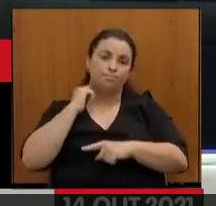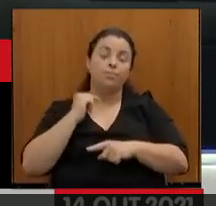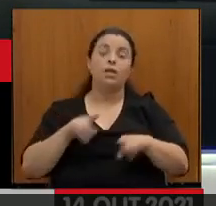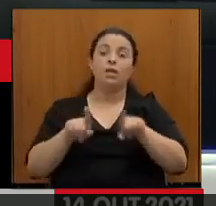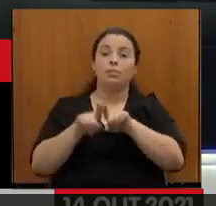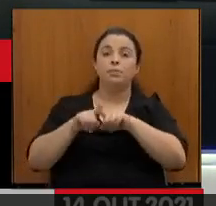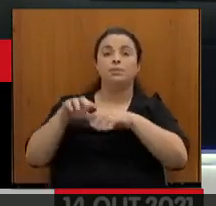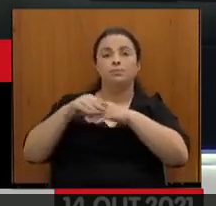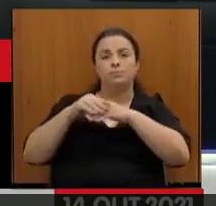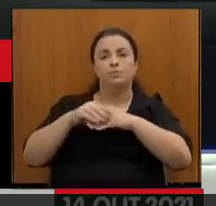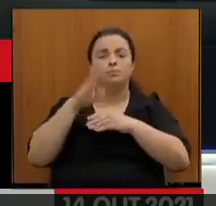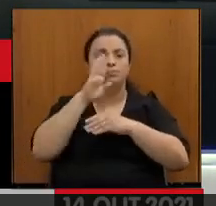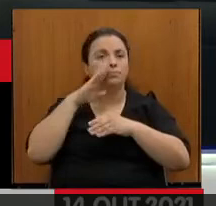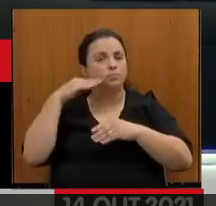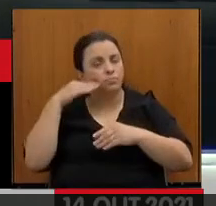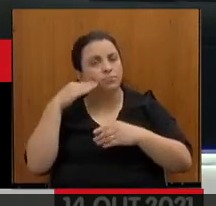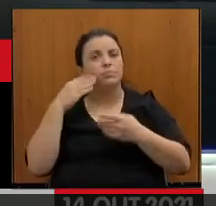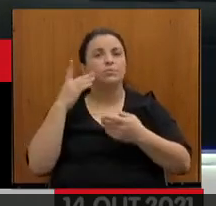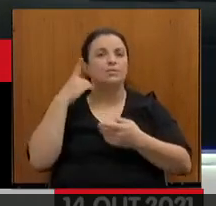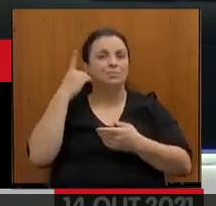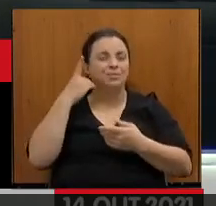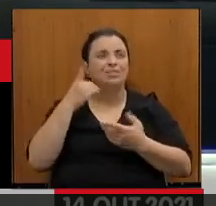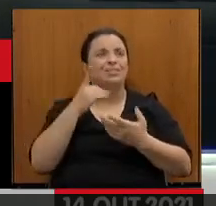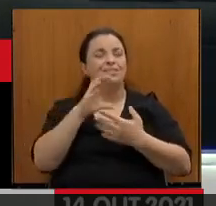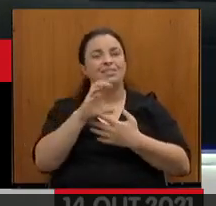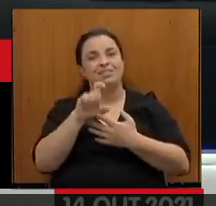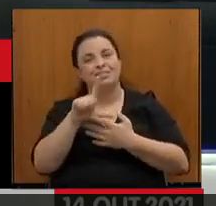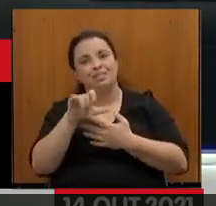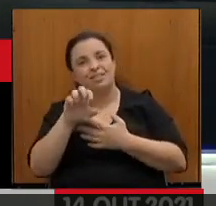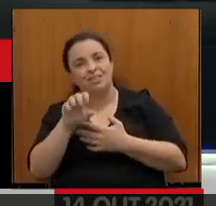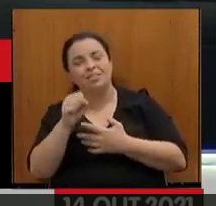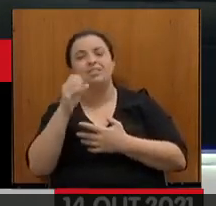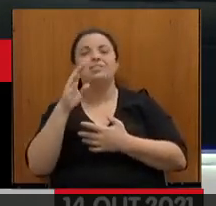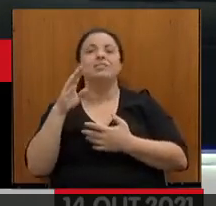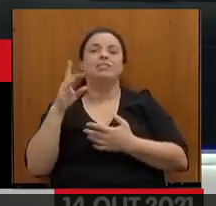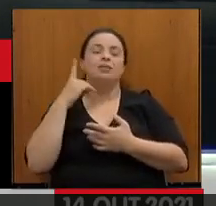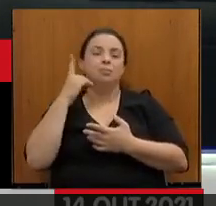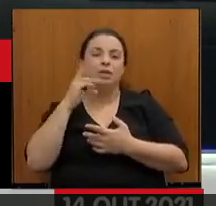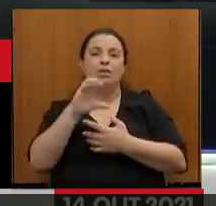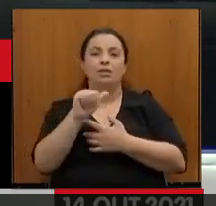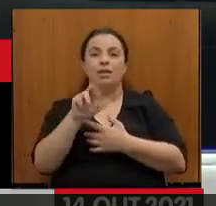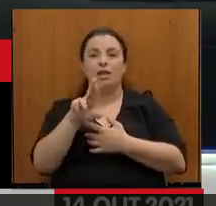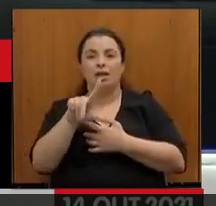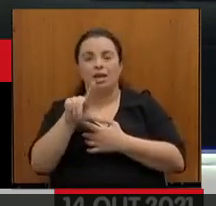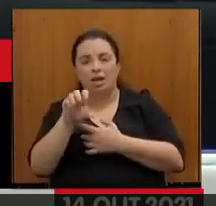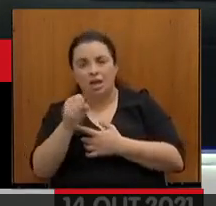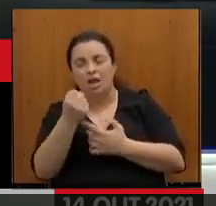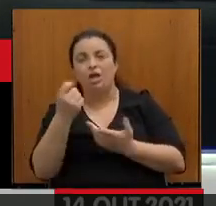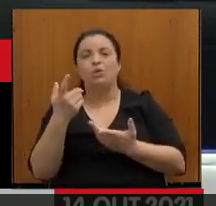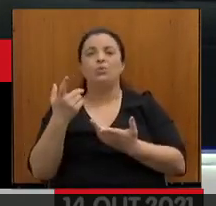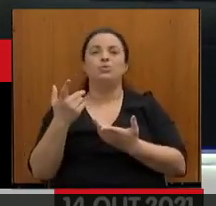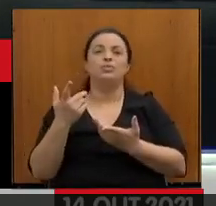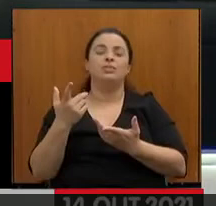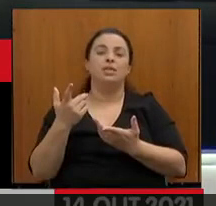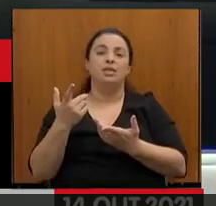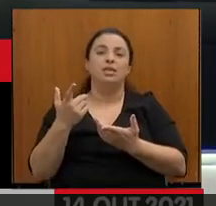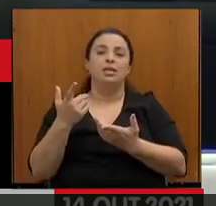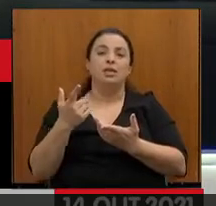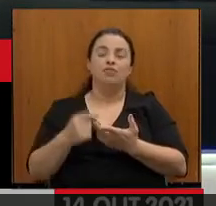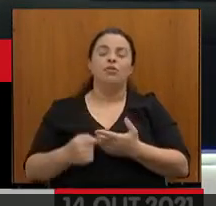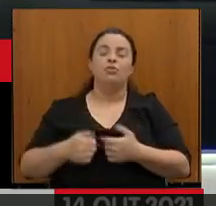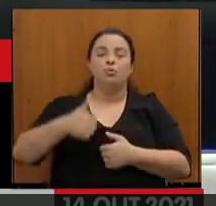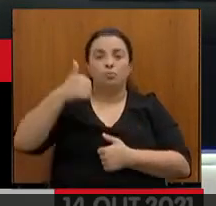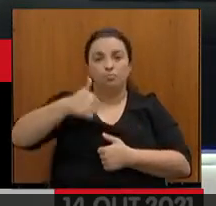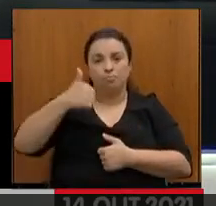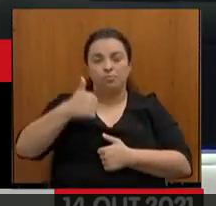Celise Laviola, a deputado Betinho Pinto Coelho, o deputado Carlos Pimenta, que fez no primeiro biênio dessa legislatura